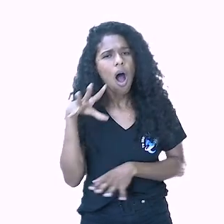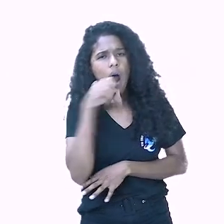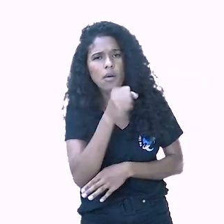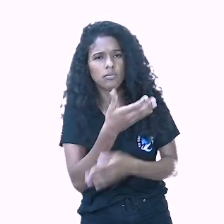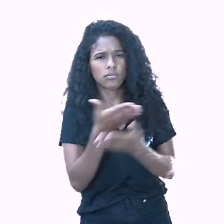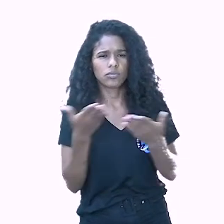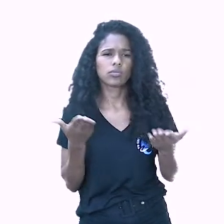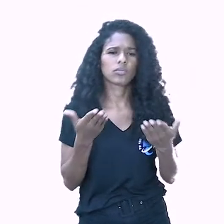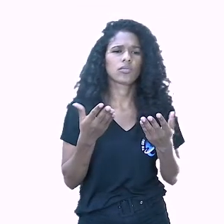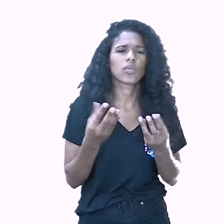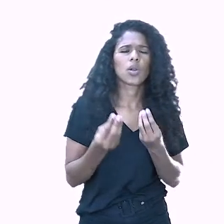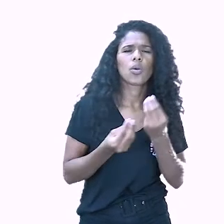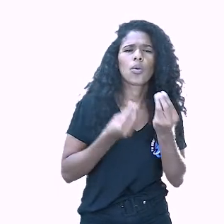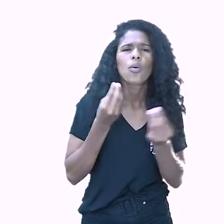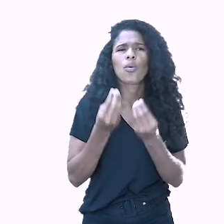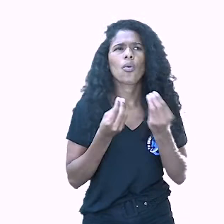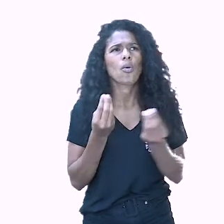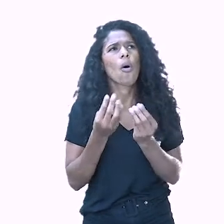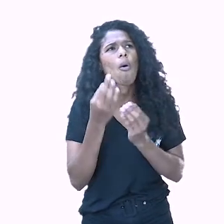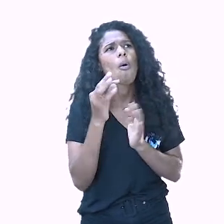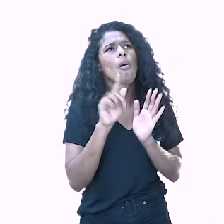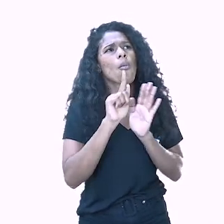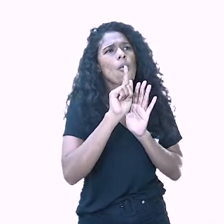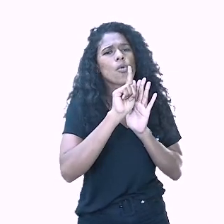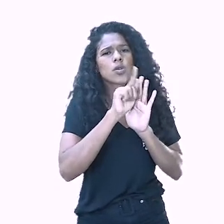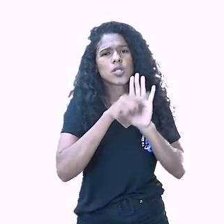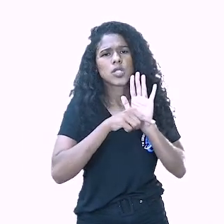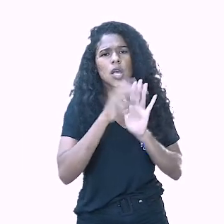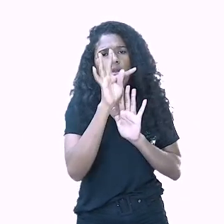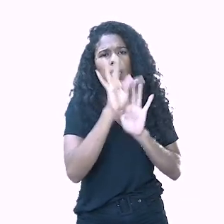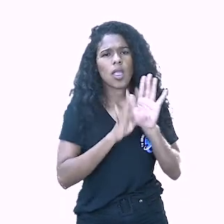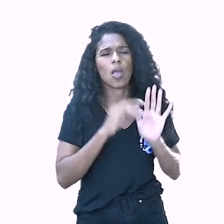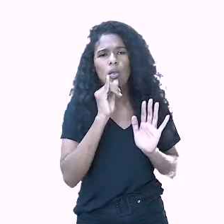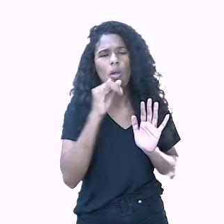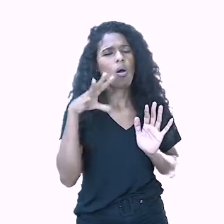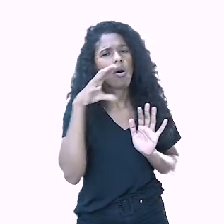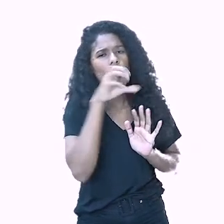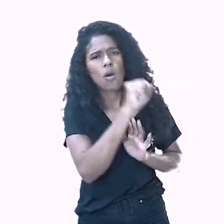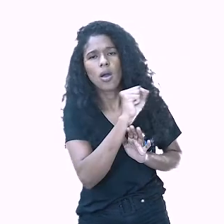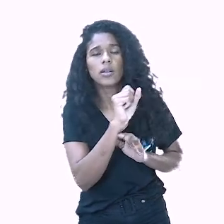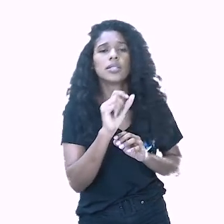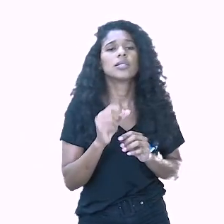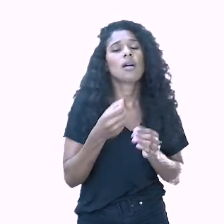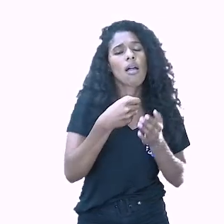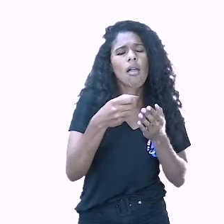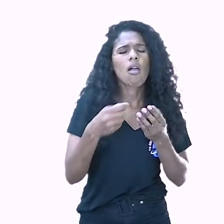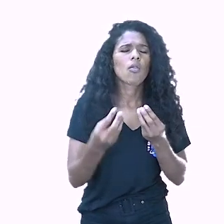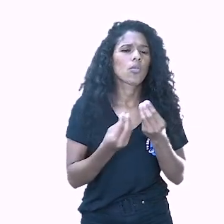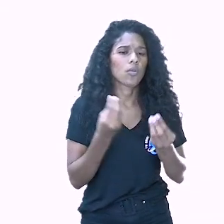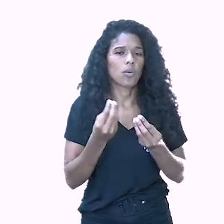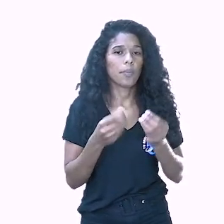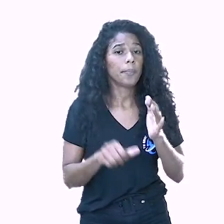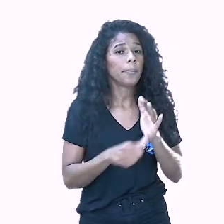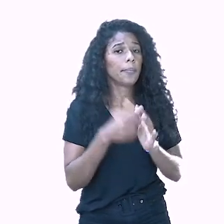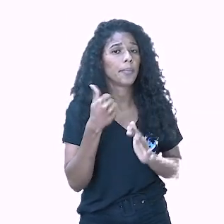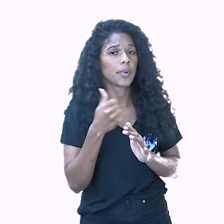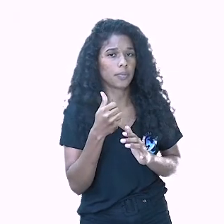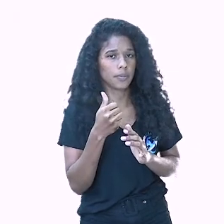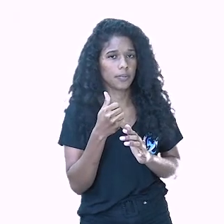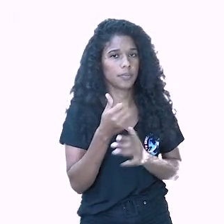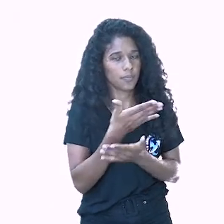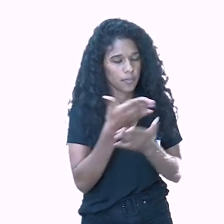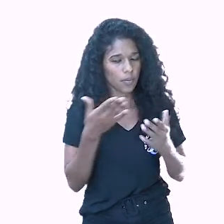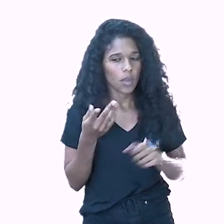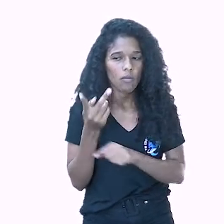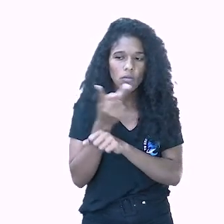crônica? Primeira coisa, vocês vão escolher um foco narrativo. O que é isso, Letícia? Foco narrativo é o tipo